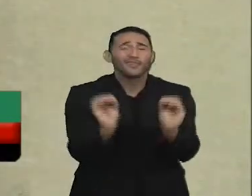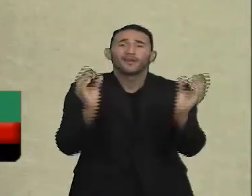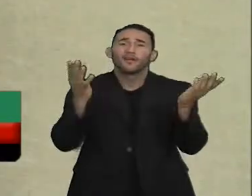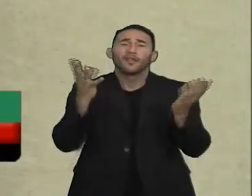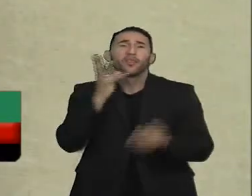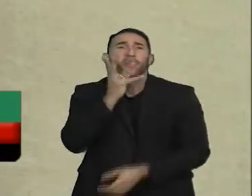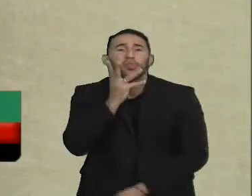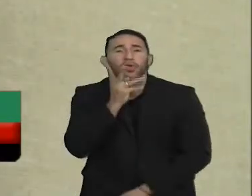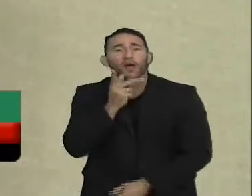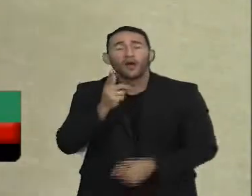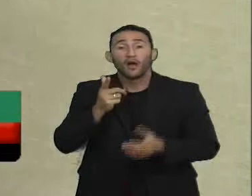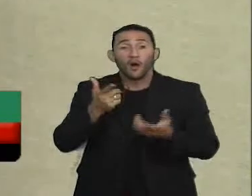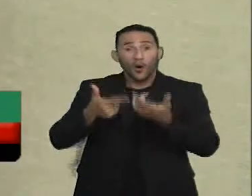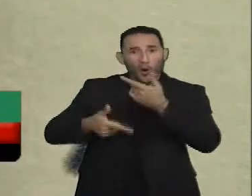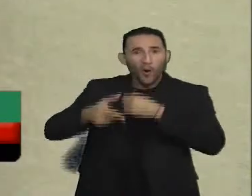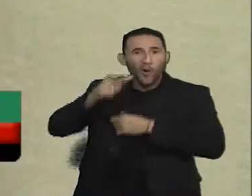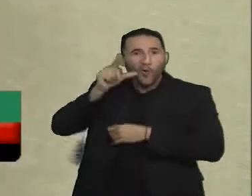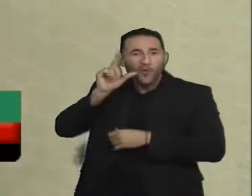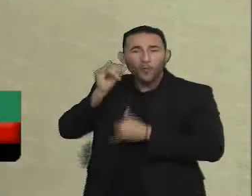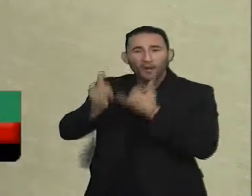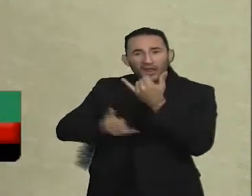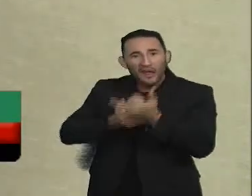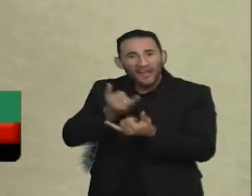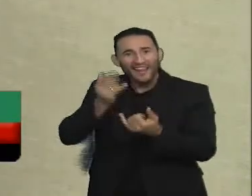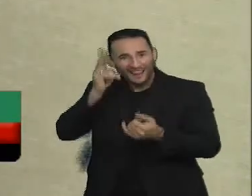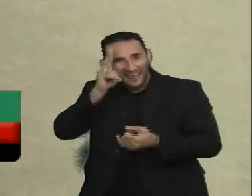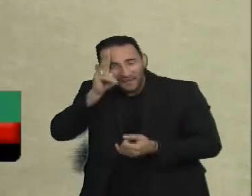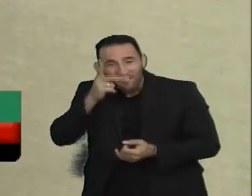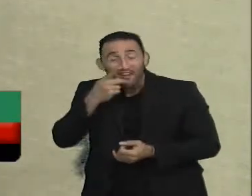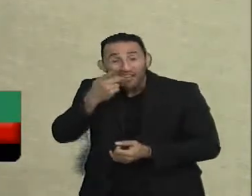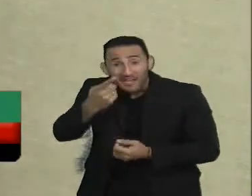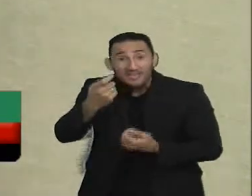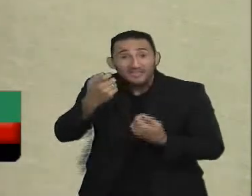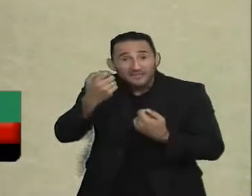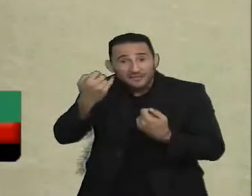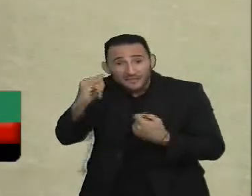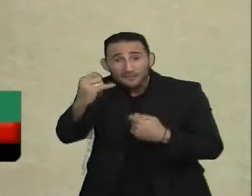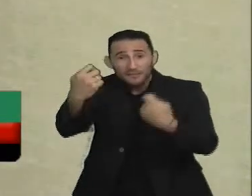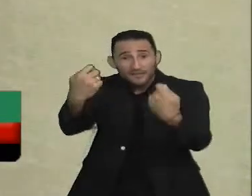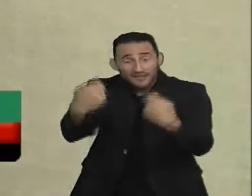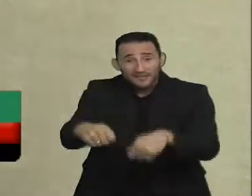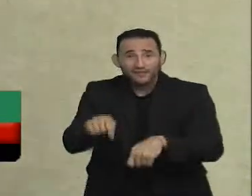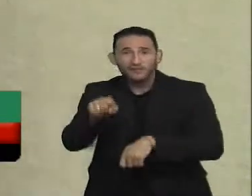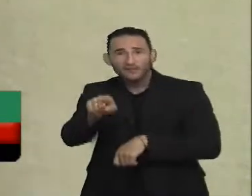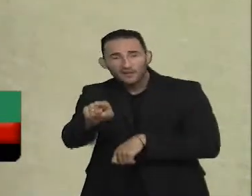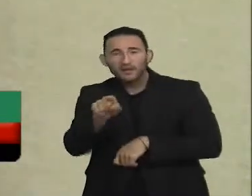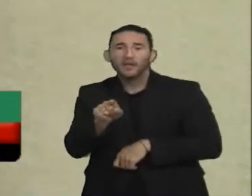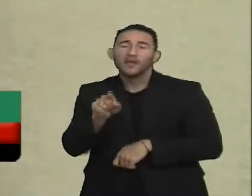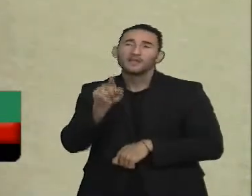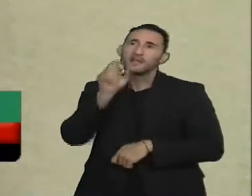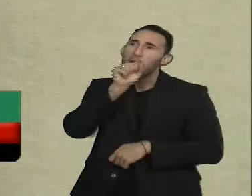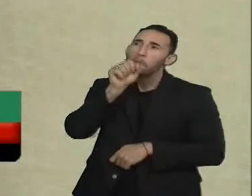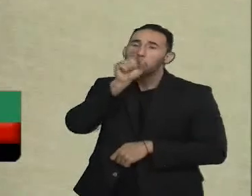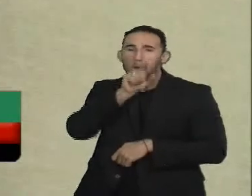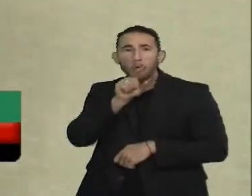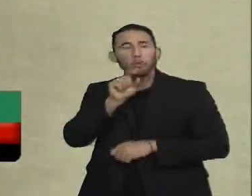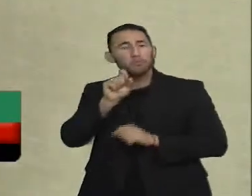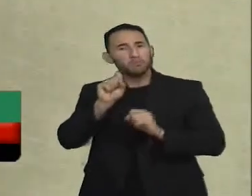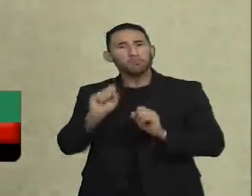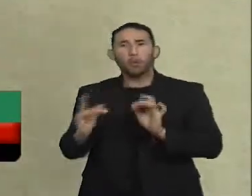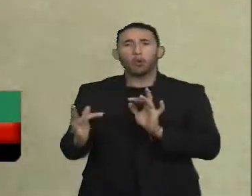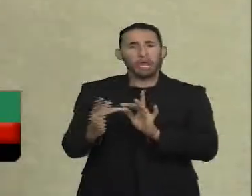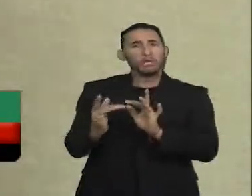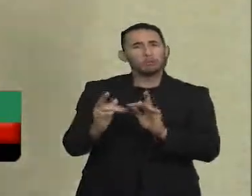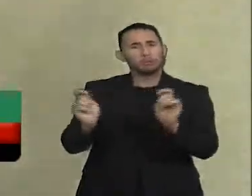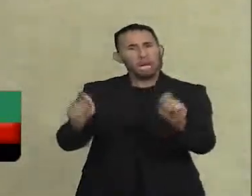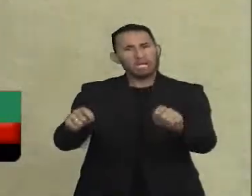você ontem, que precisar de você parece gás, que o gás só falta final de semana. E sempre estamos entrando em contato com